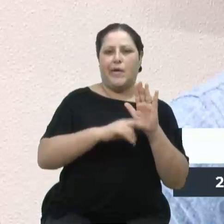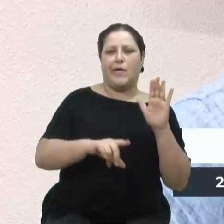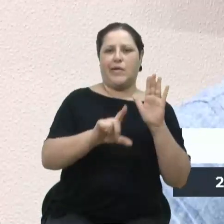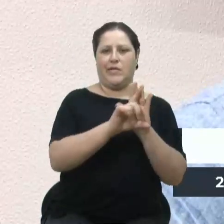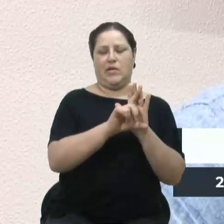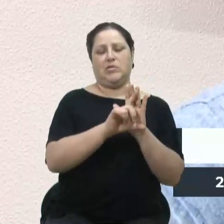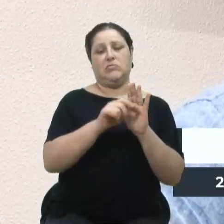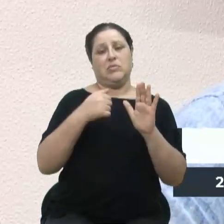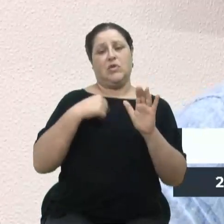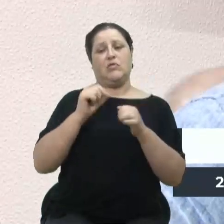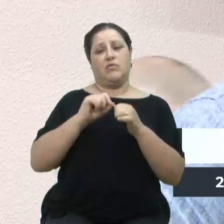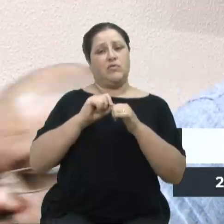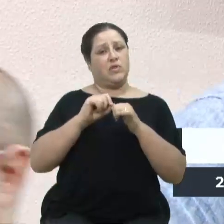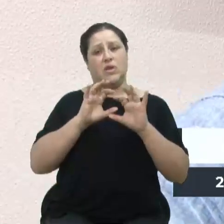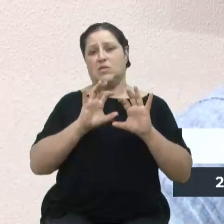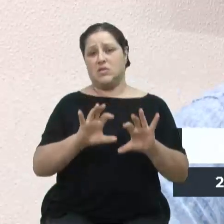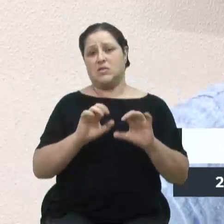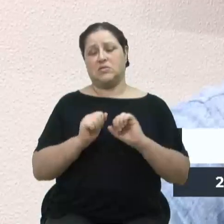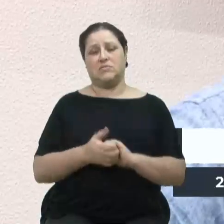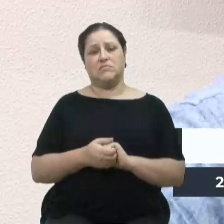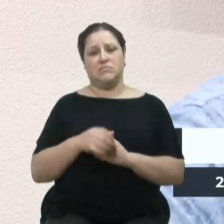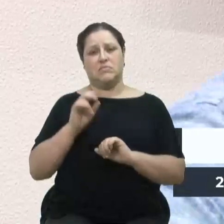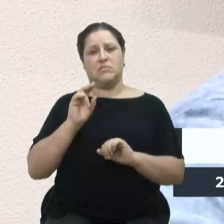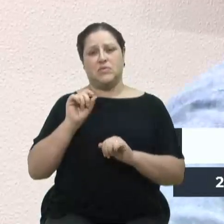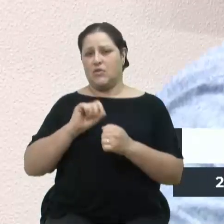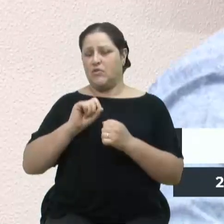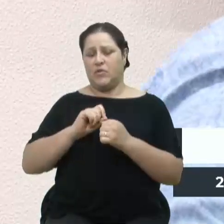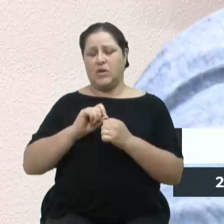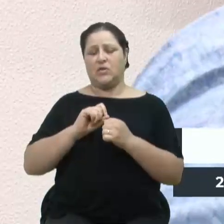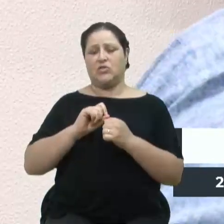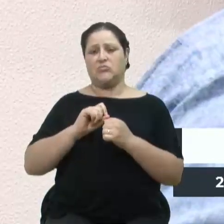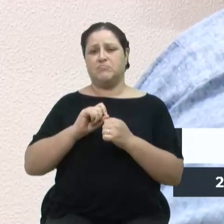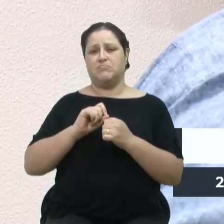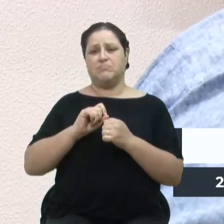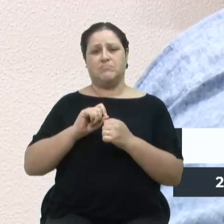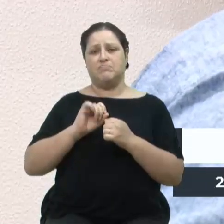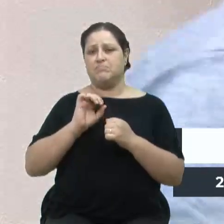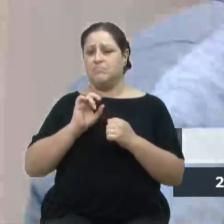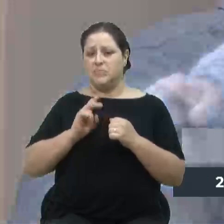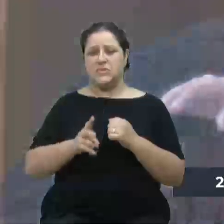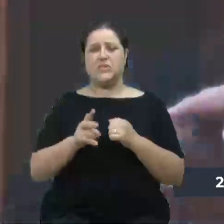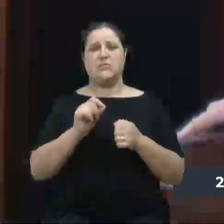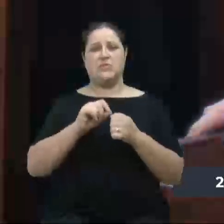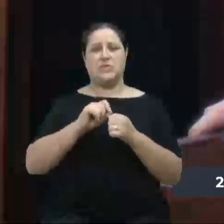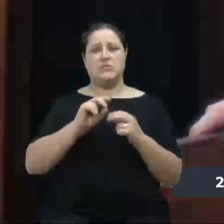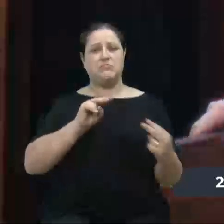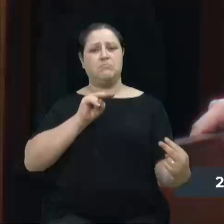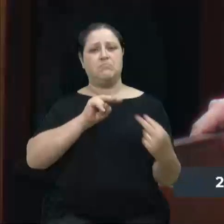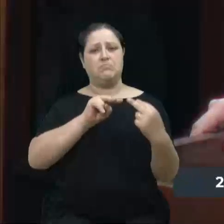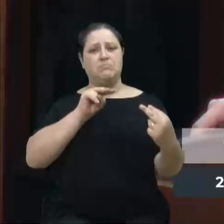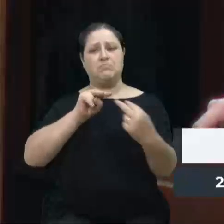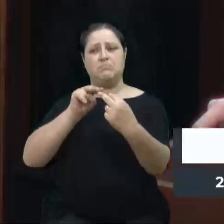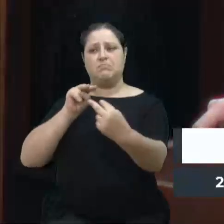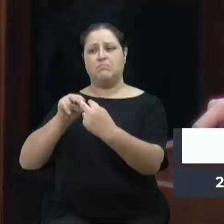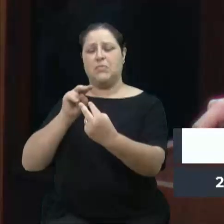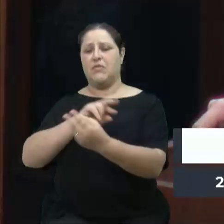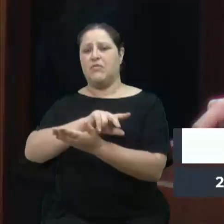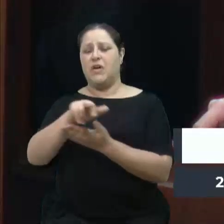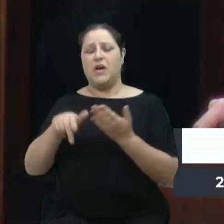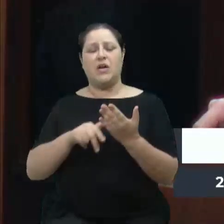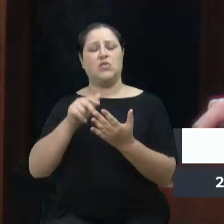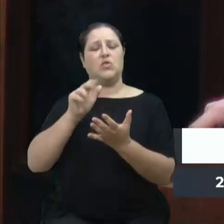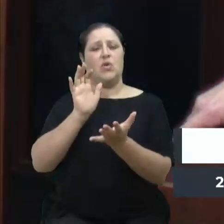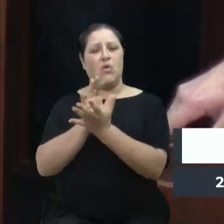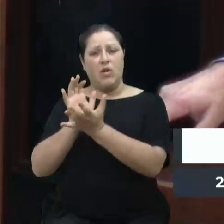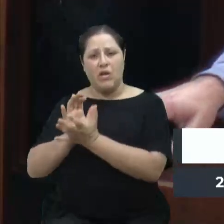assim eu fiz. E falo isso olhando nos olhos de vários dos colegas que passaram pela comissão de ética